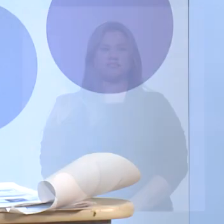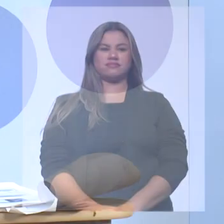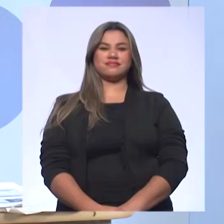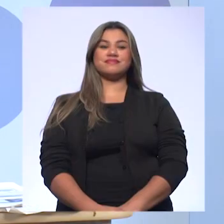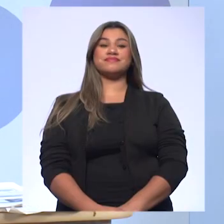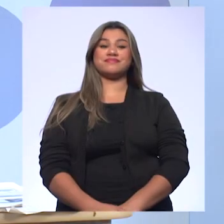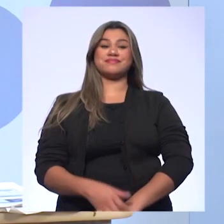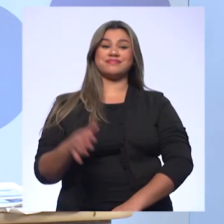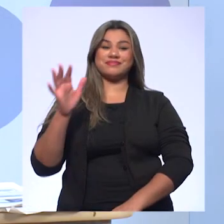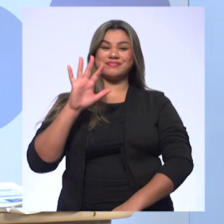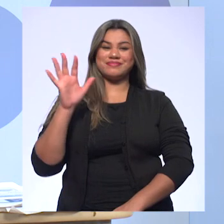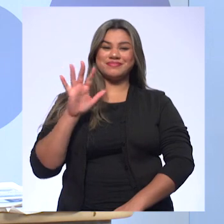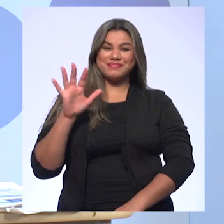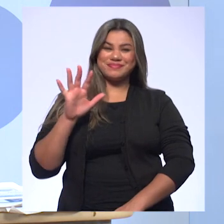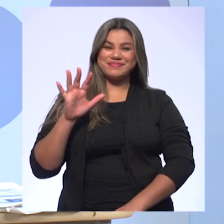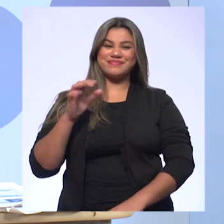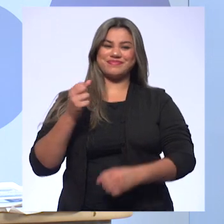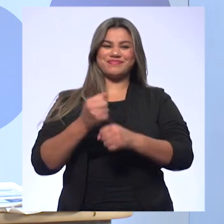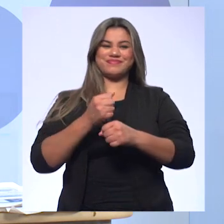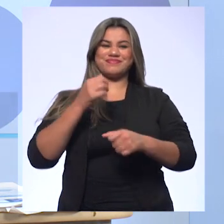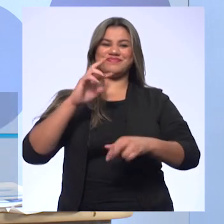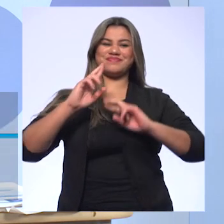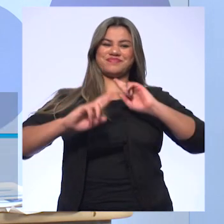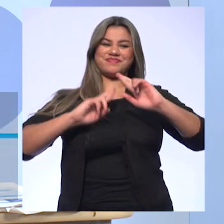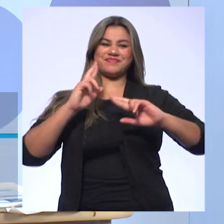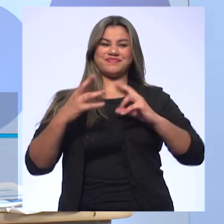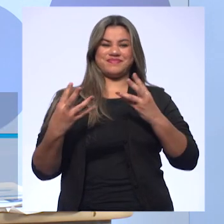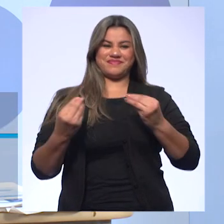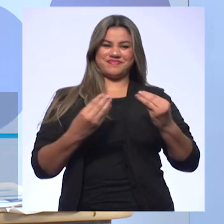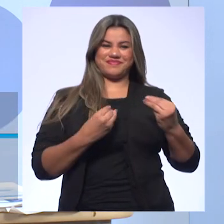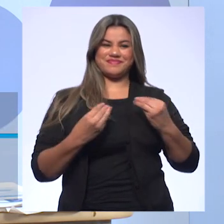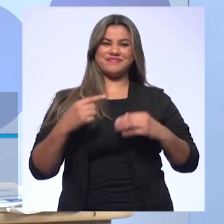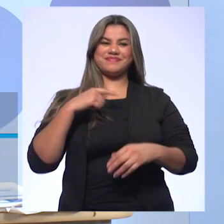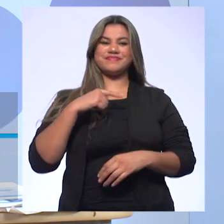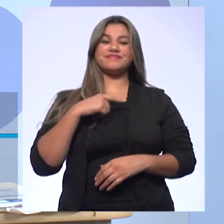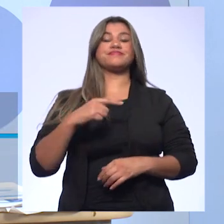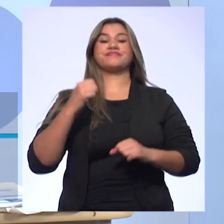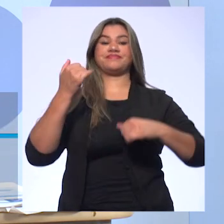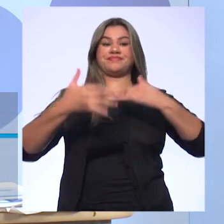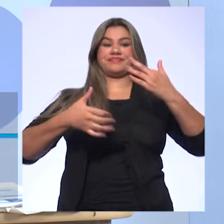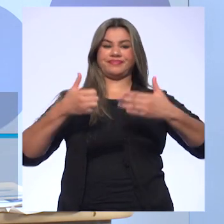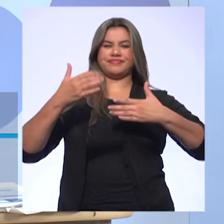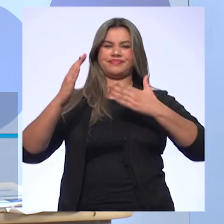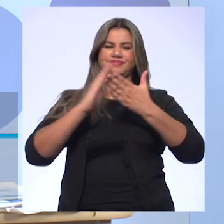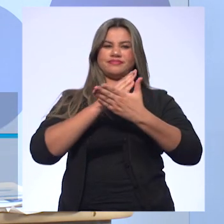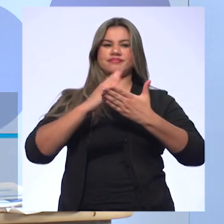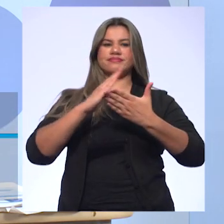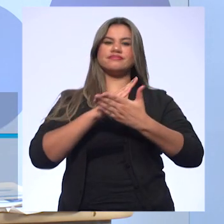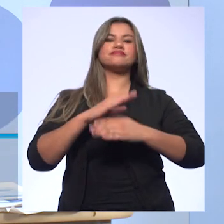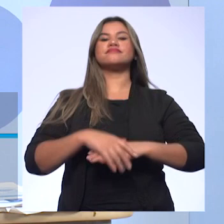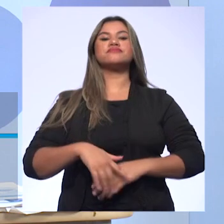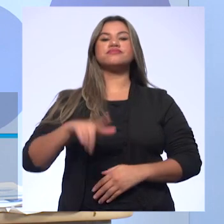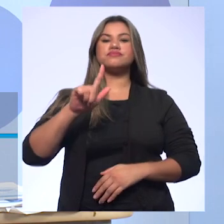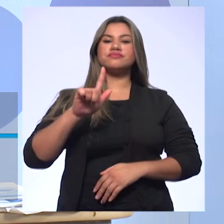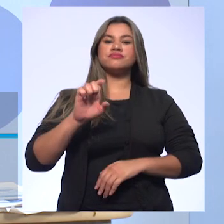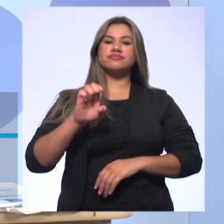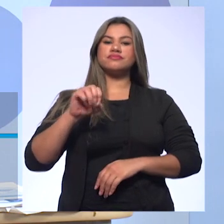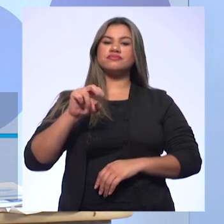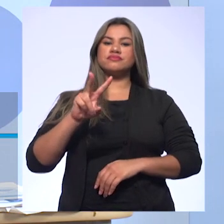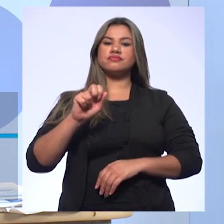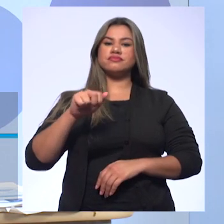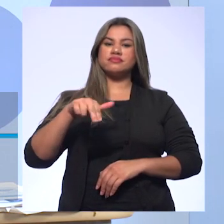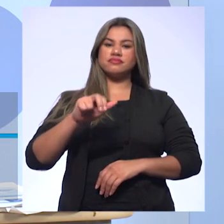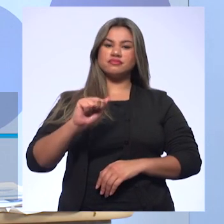Olha, professor Magno, muitas interações aqui, viu? Muitas mesmo. Eu vou citar algumas aqui, ó. A Giovana, ela